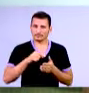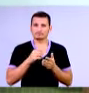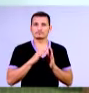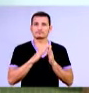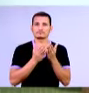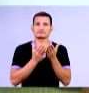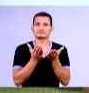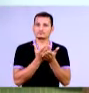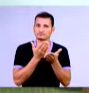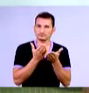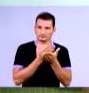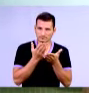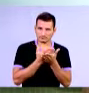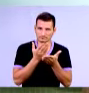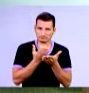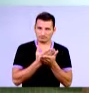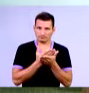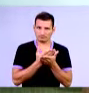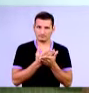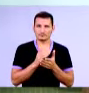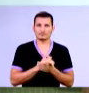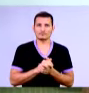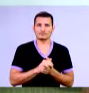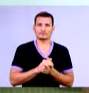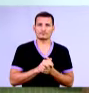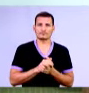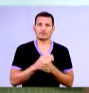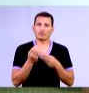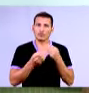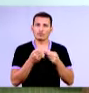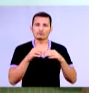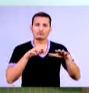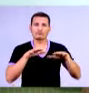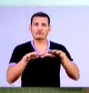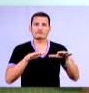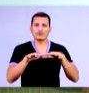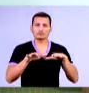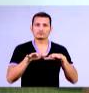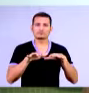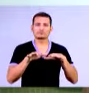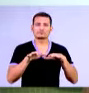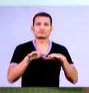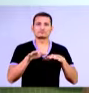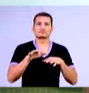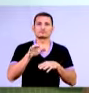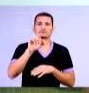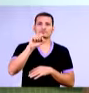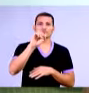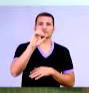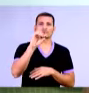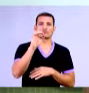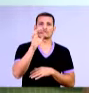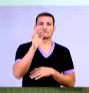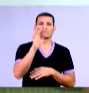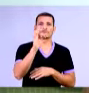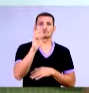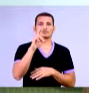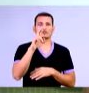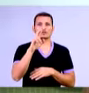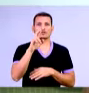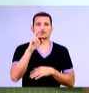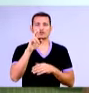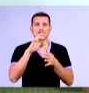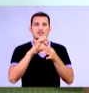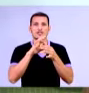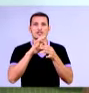livro de Produzindo Animações com Software Livre. É um livro que pode ser distribuído livremente,